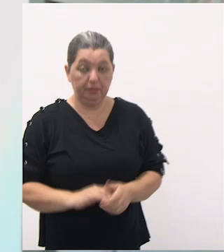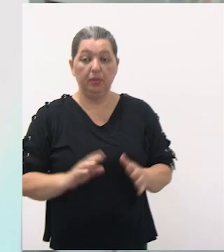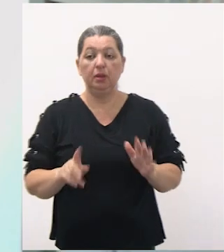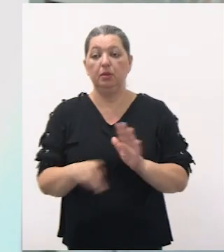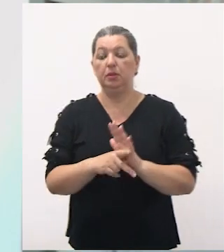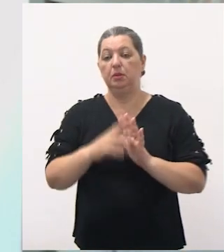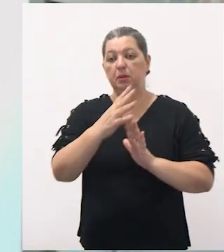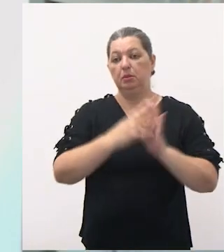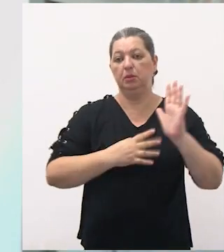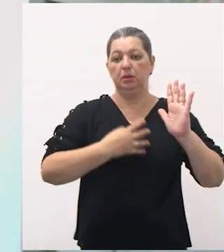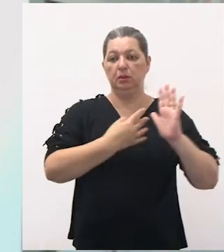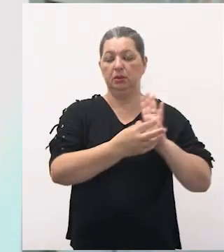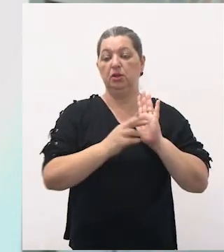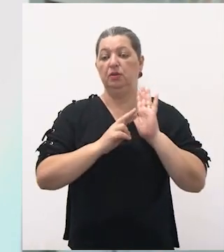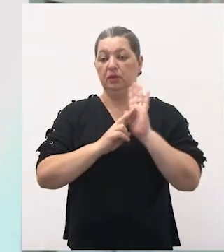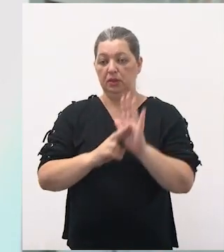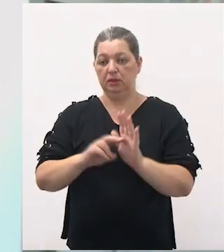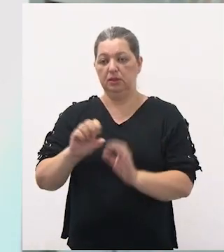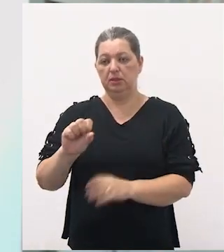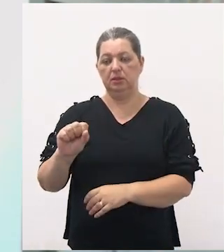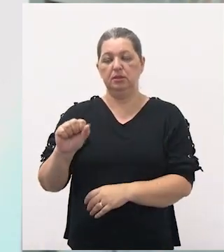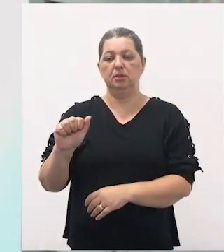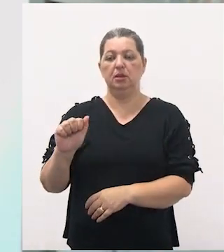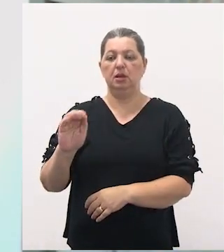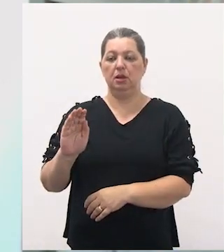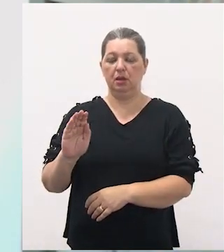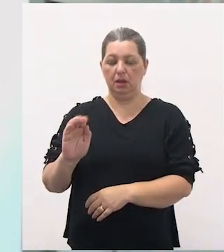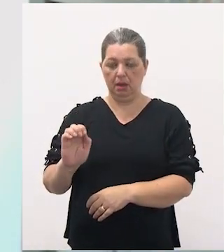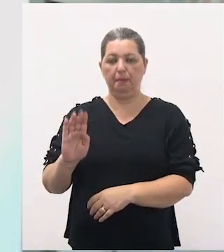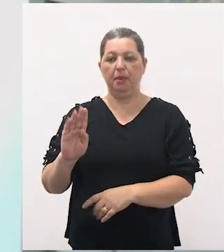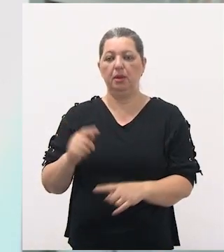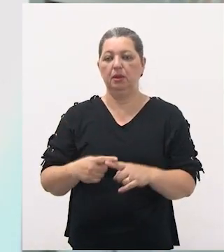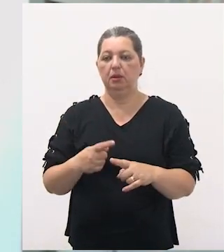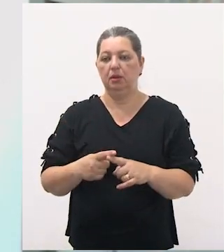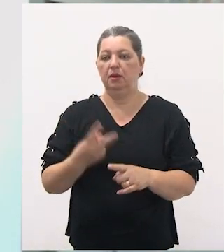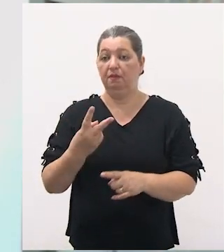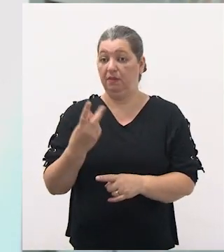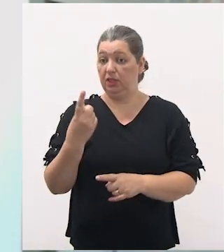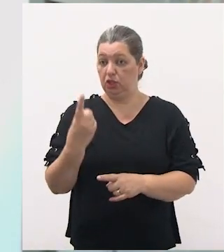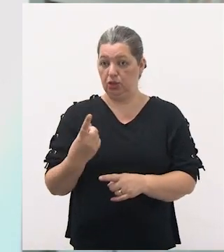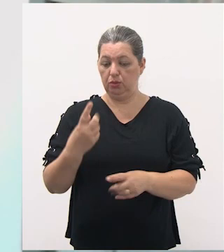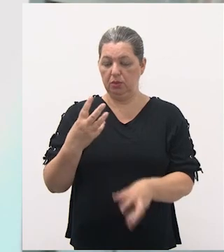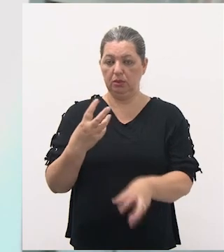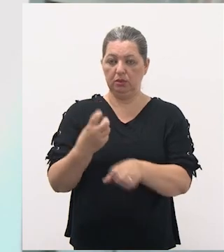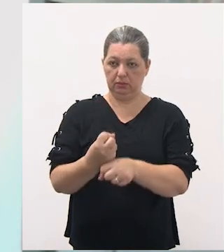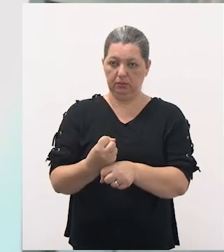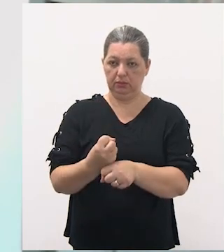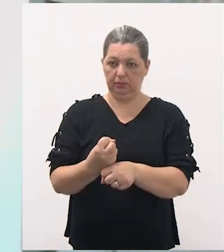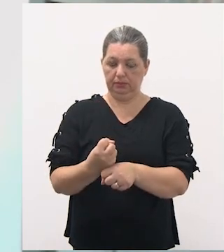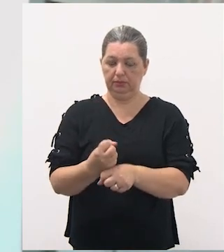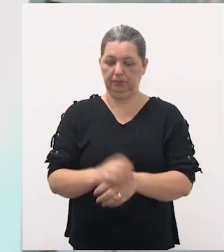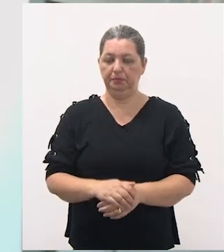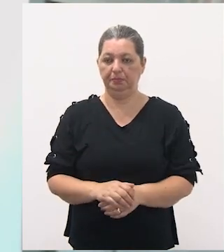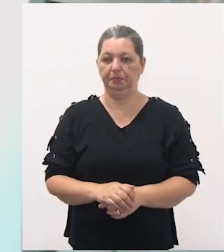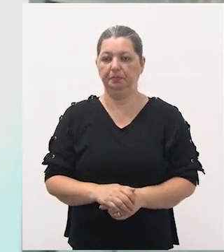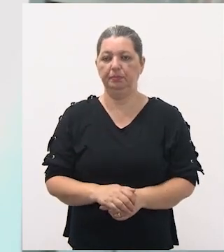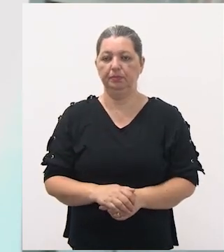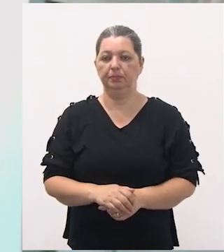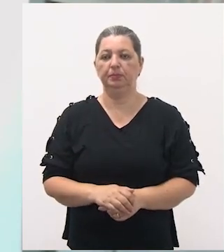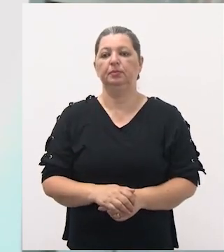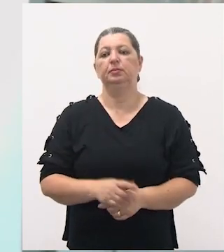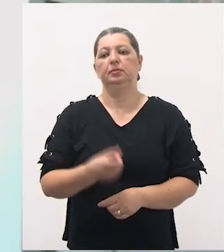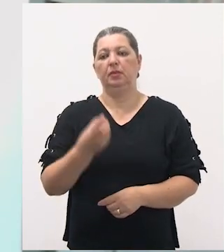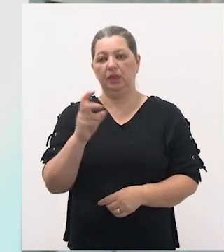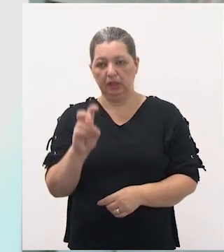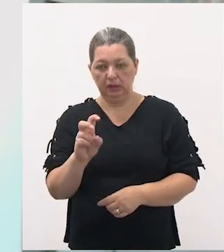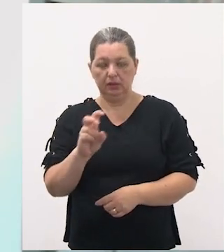de referência do SAEB, ela conversa aí com 21 habilidades, a gente tem ao todo, né? São 21 habilidades, sendo